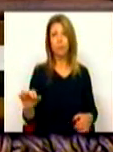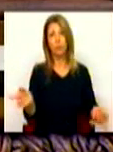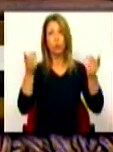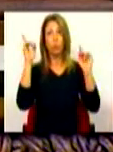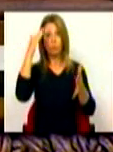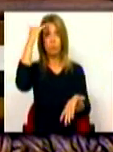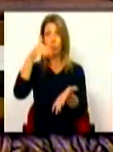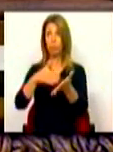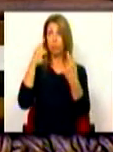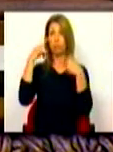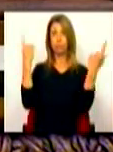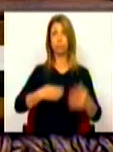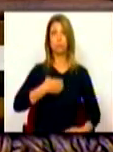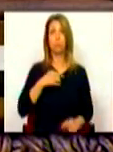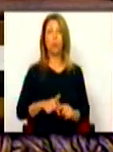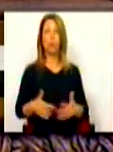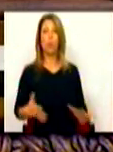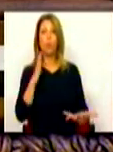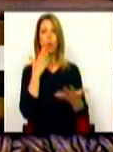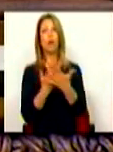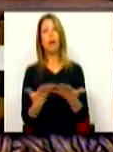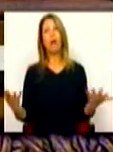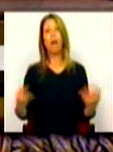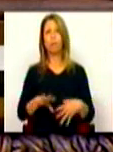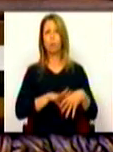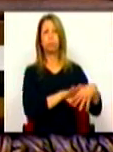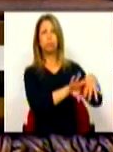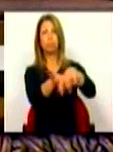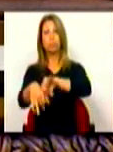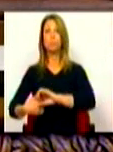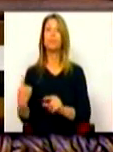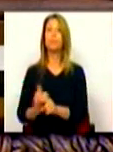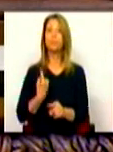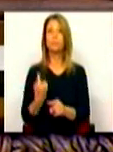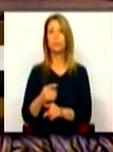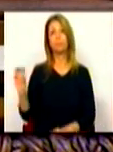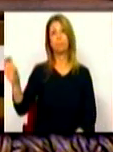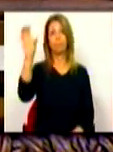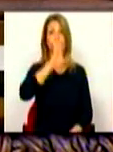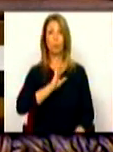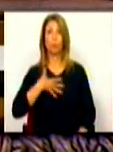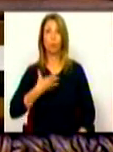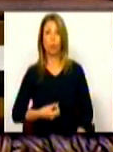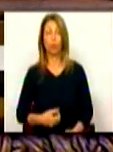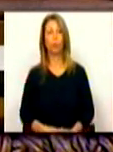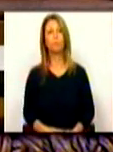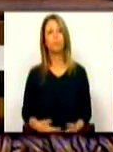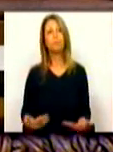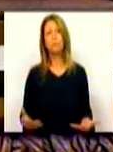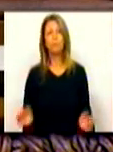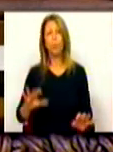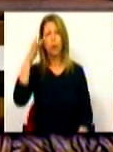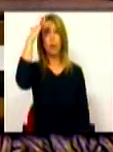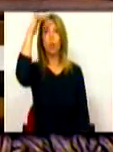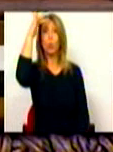fazem sentir hoje, causando uma devastação em várias regiões do planeta. Não são uma teoria